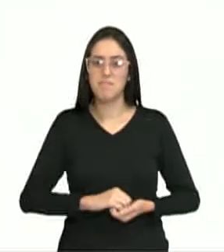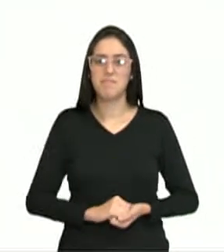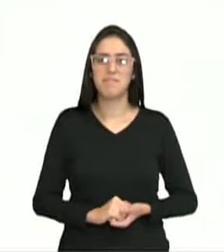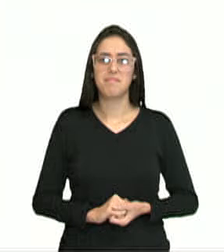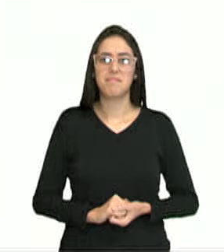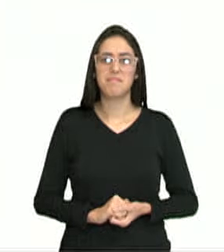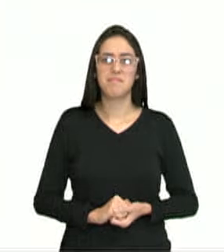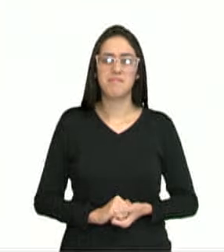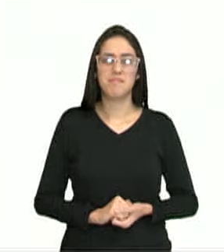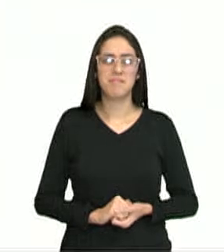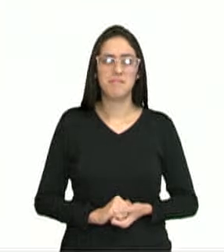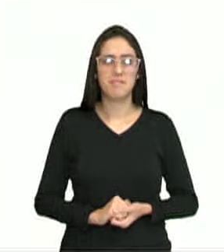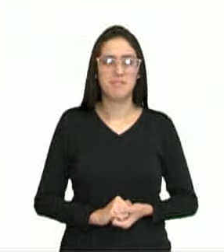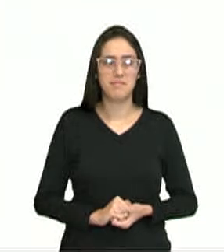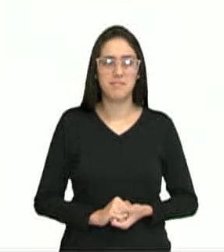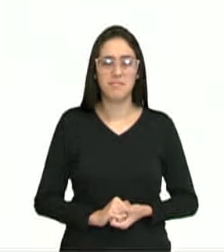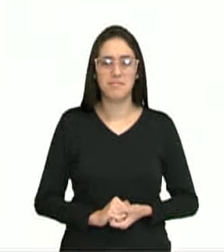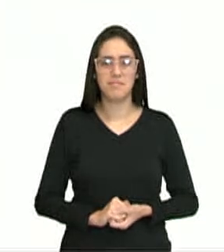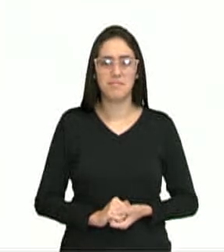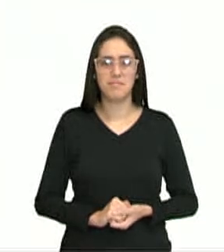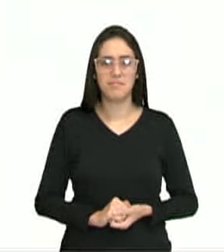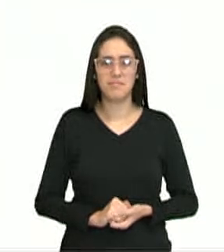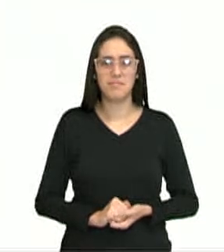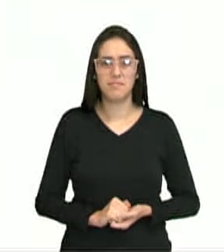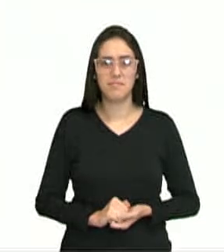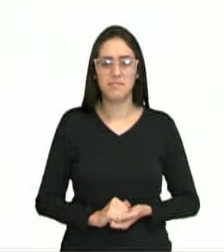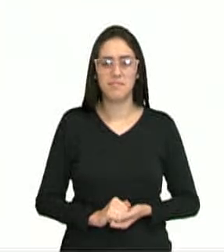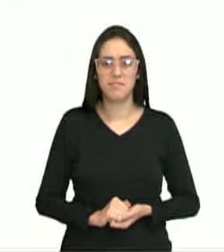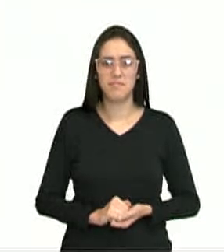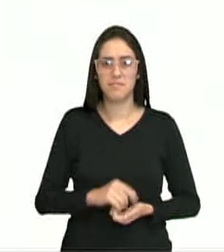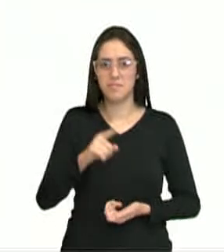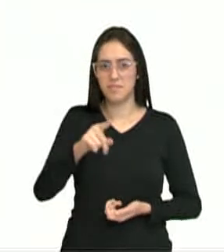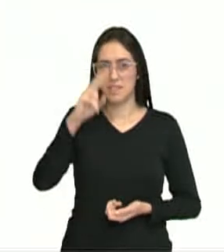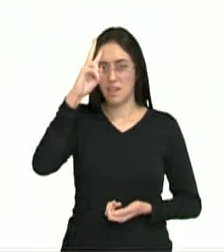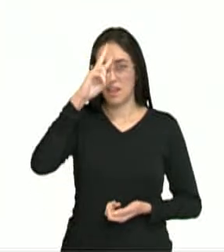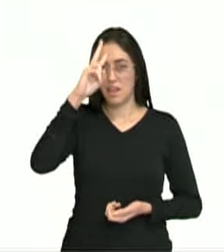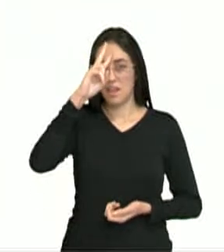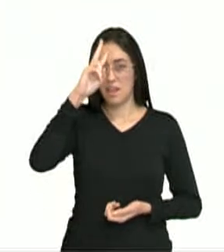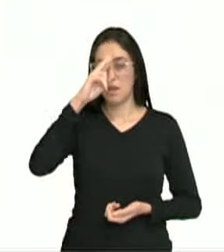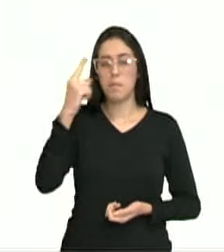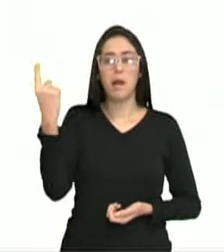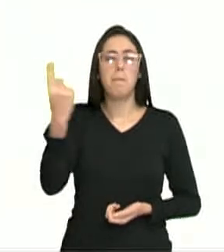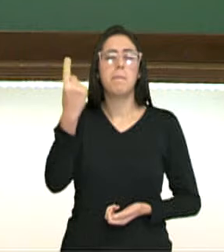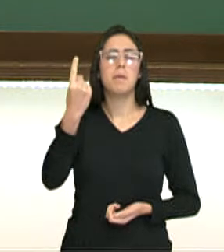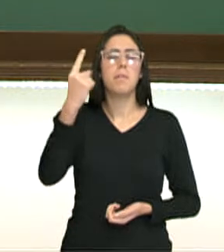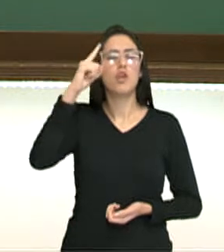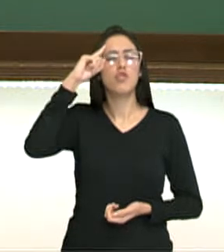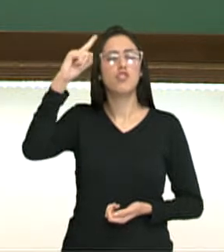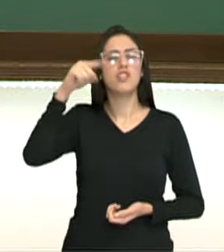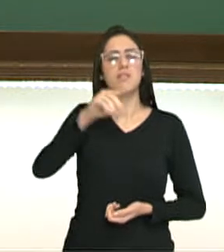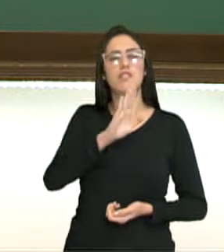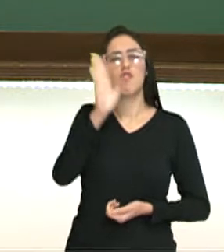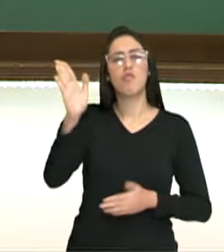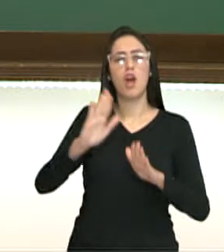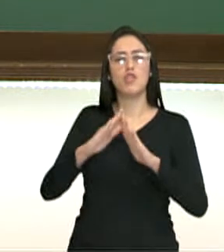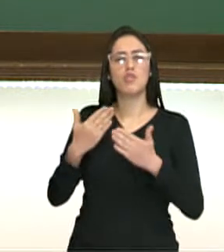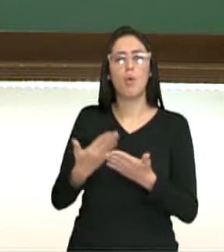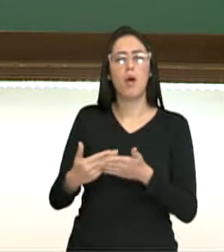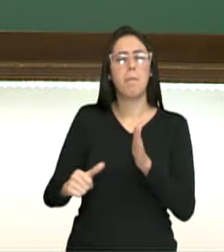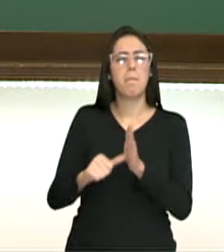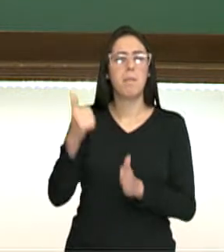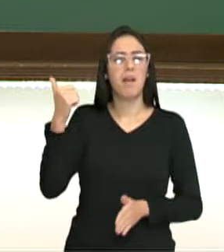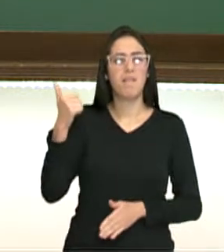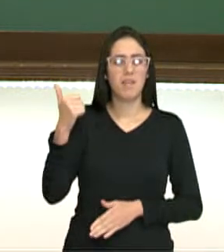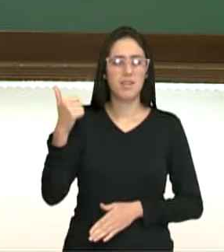de tu primer dia em la escuela? Né? O primeiro dia que vocês foram para a escola. Será que deram muito trabalho